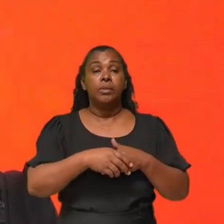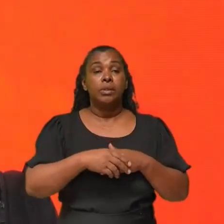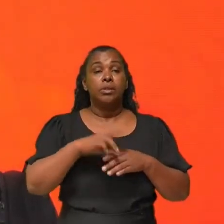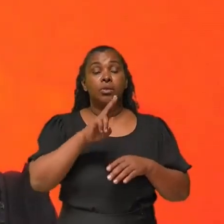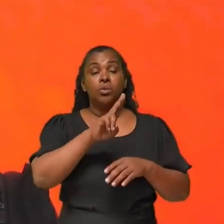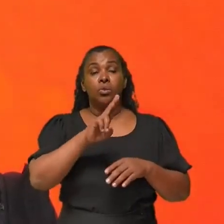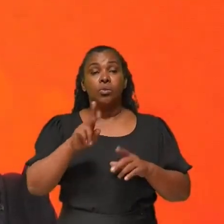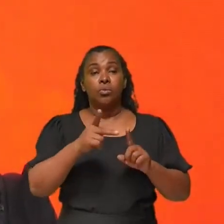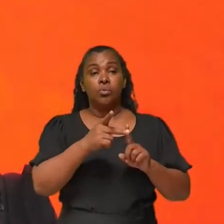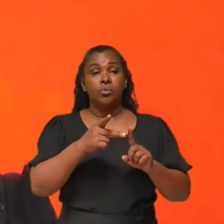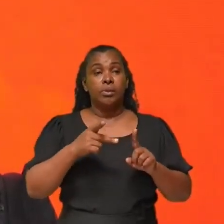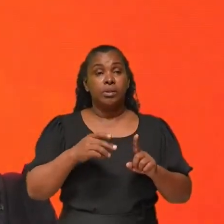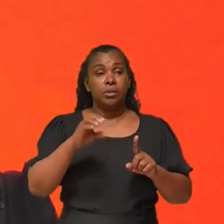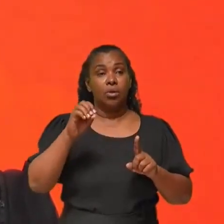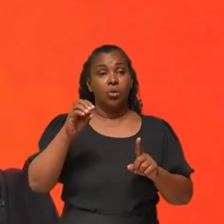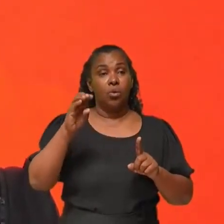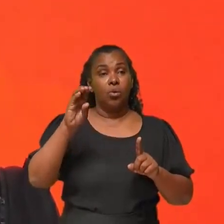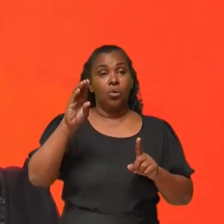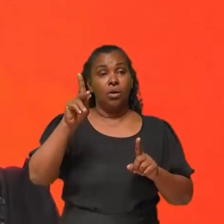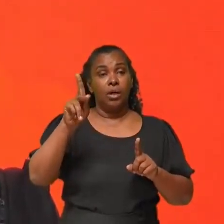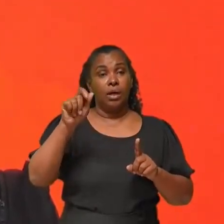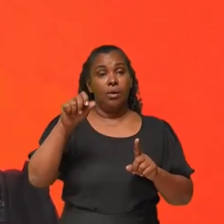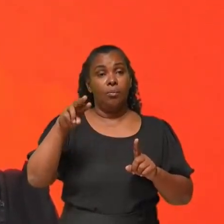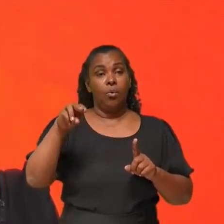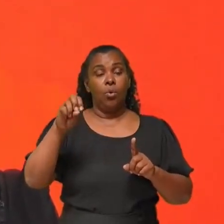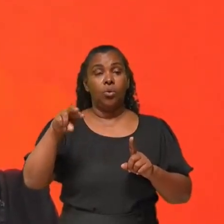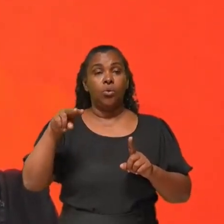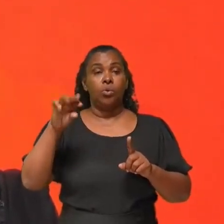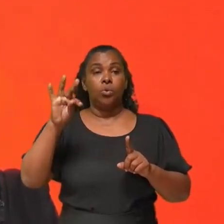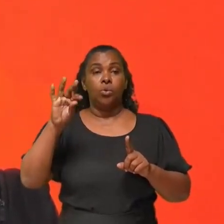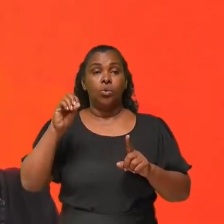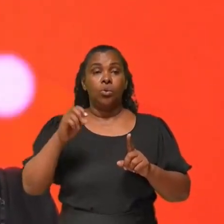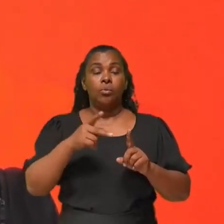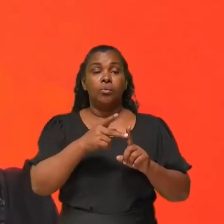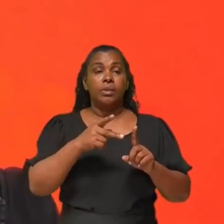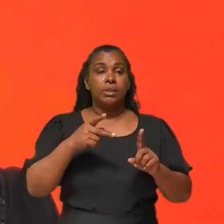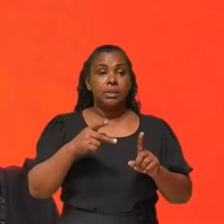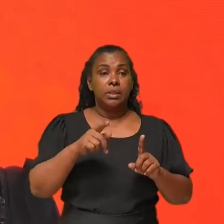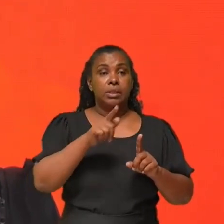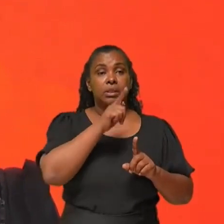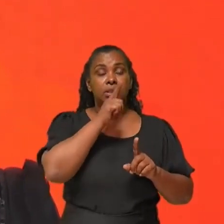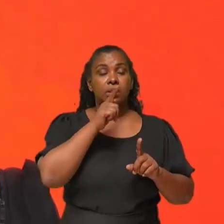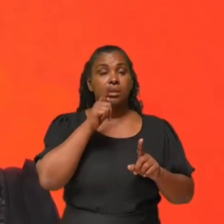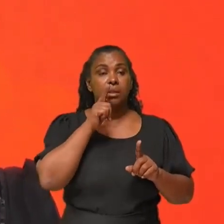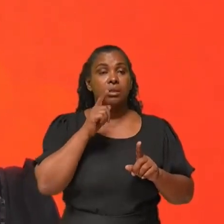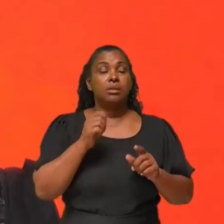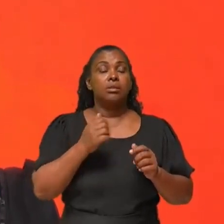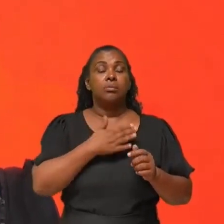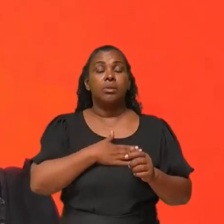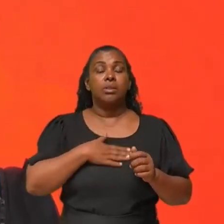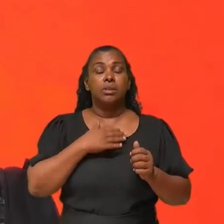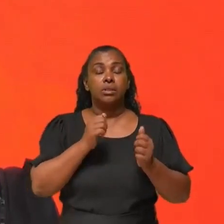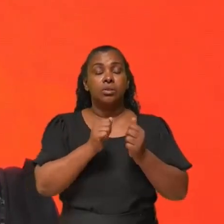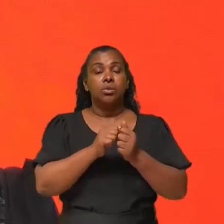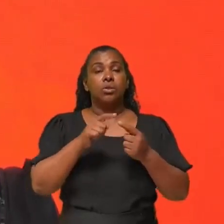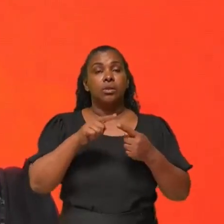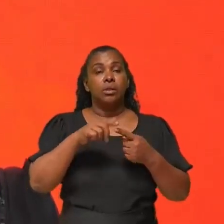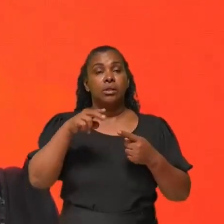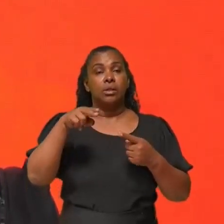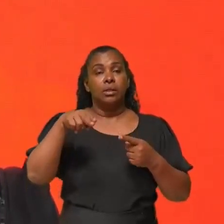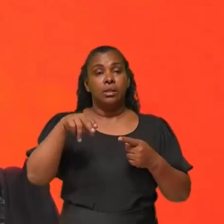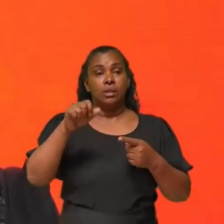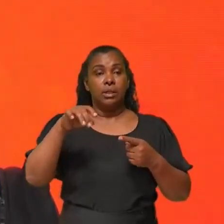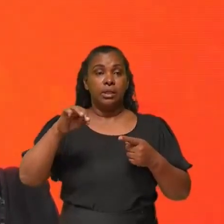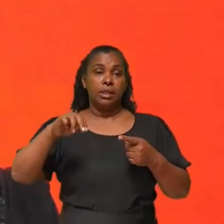presidenta nacional, Gleisi Hoffmann. Prazer poder estar aqui com a Natália, com a Olga, com o Roberto, com a nossa querida Miziara, nossa dirigente